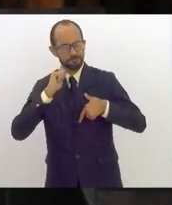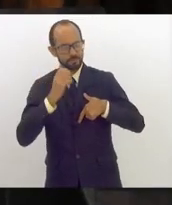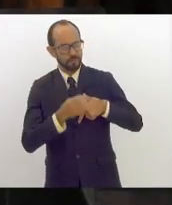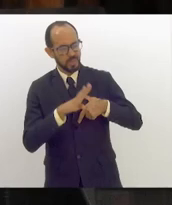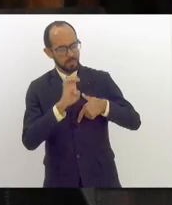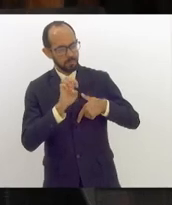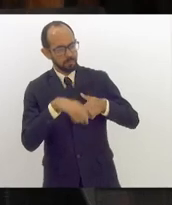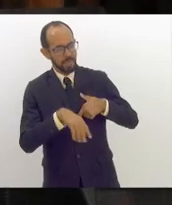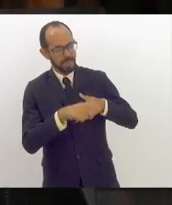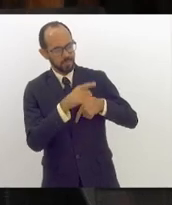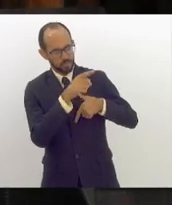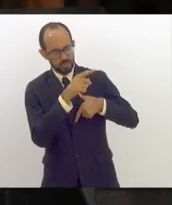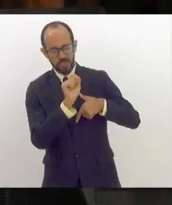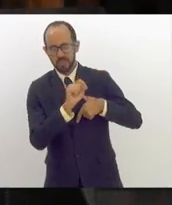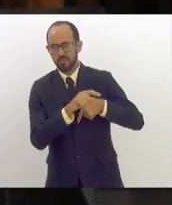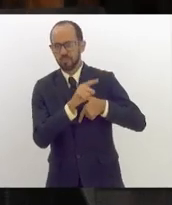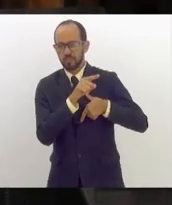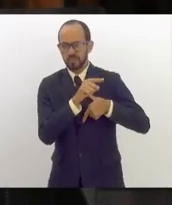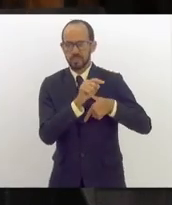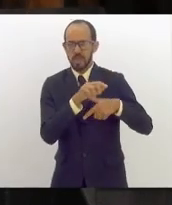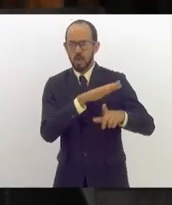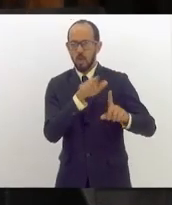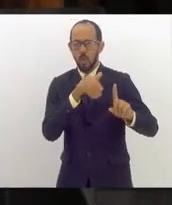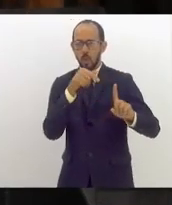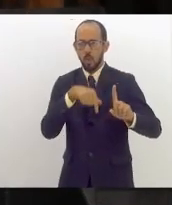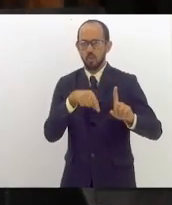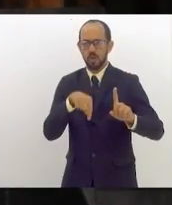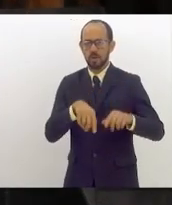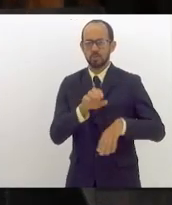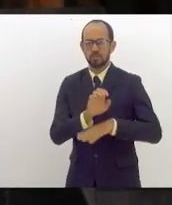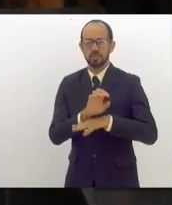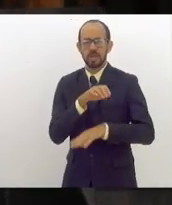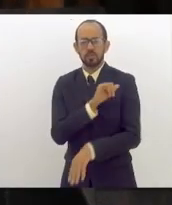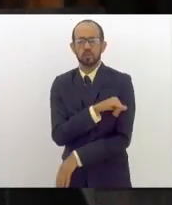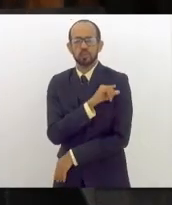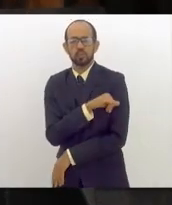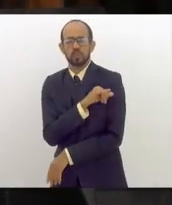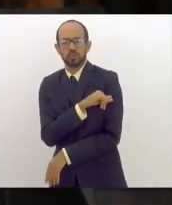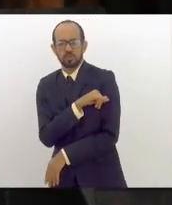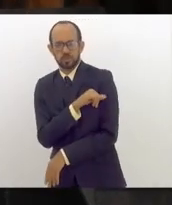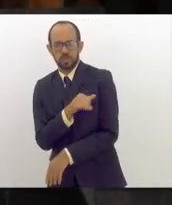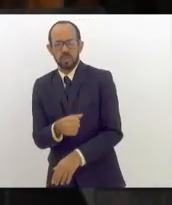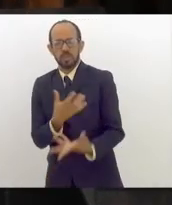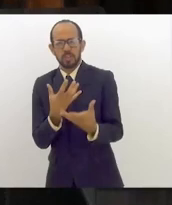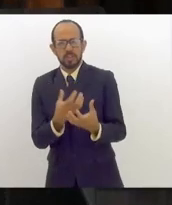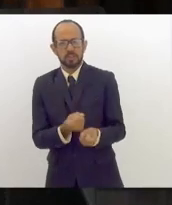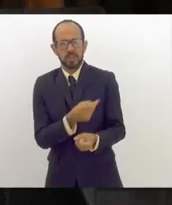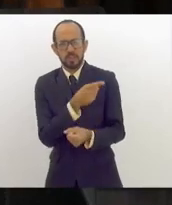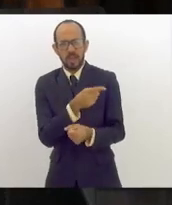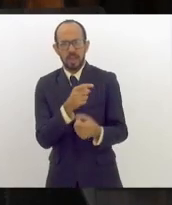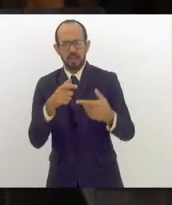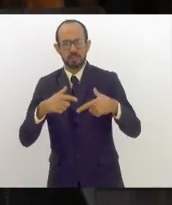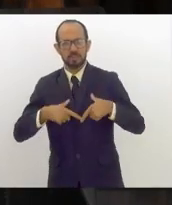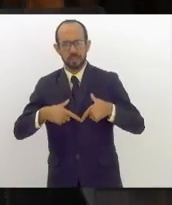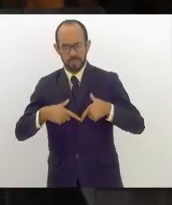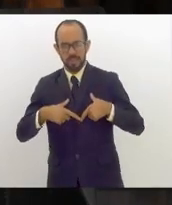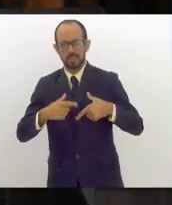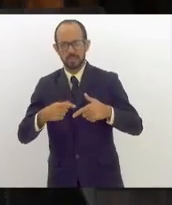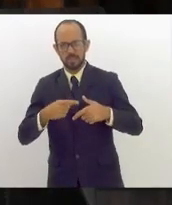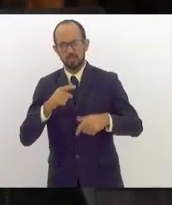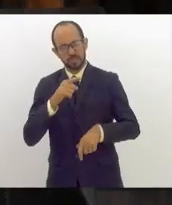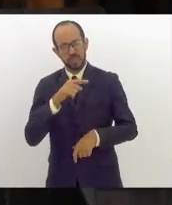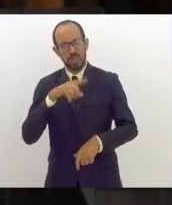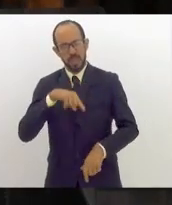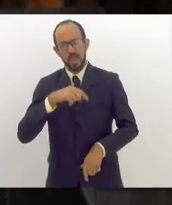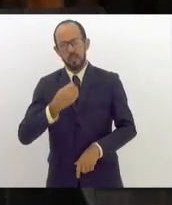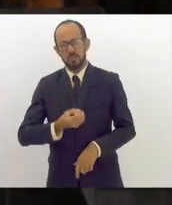e você que tá honrando aqui o estado do Rio de Janeiro em tá aqui nessa data você é um grande Presidente e eu